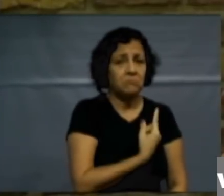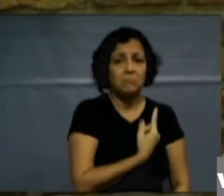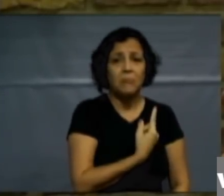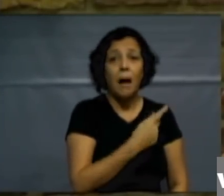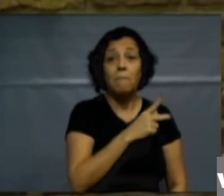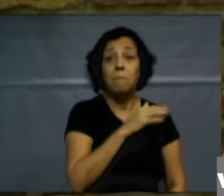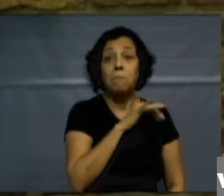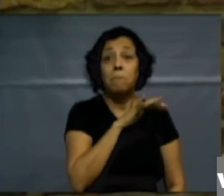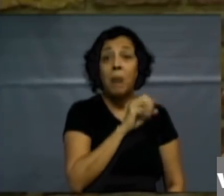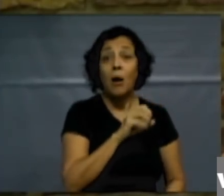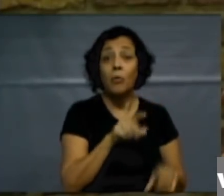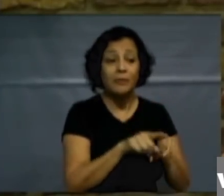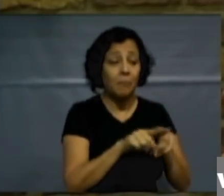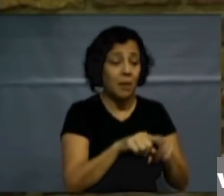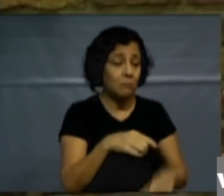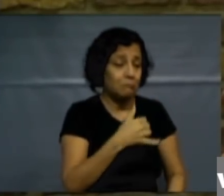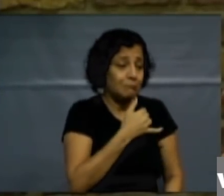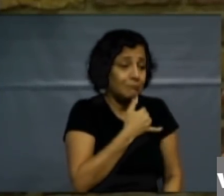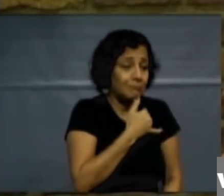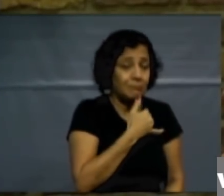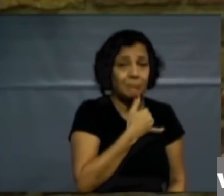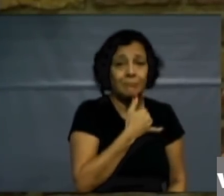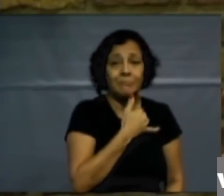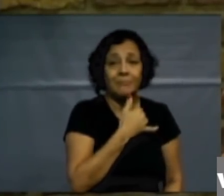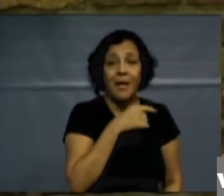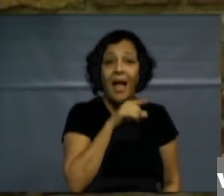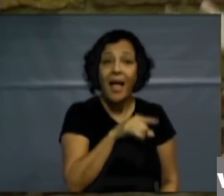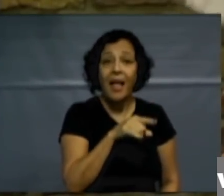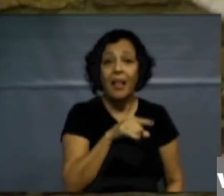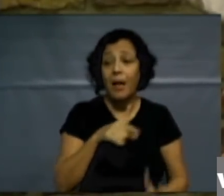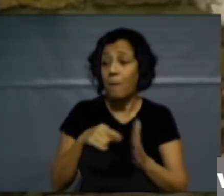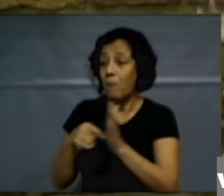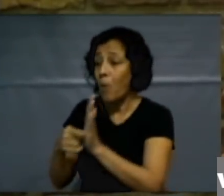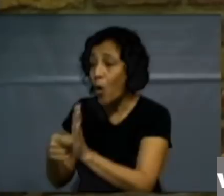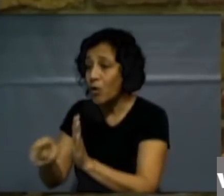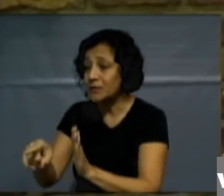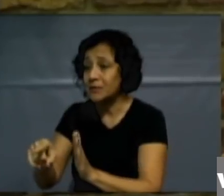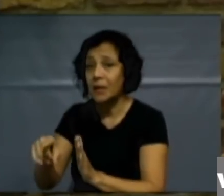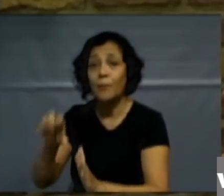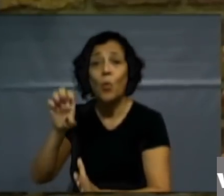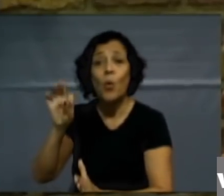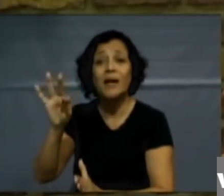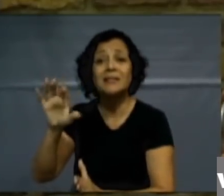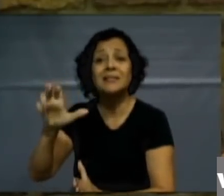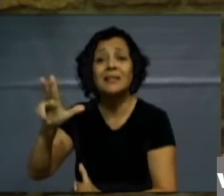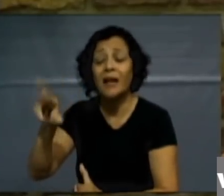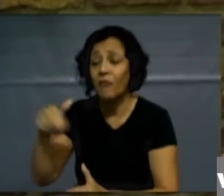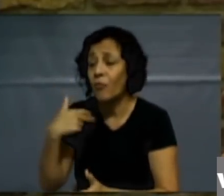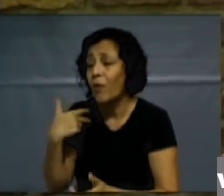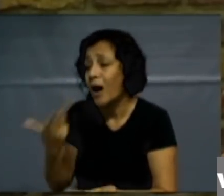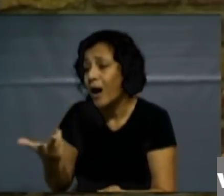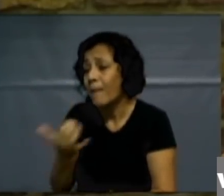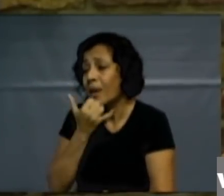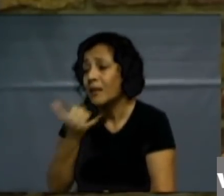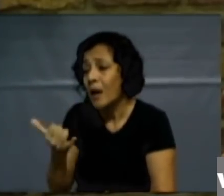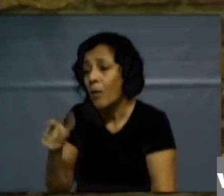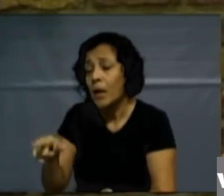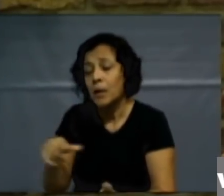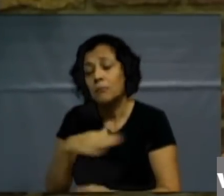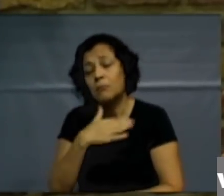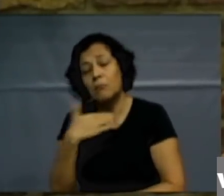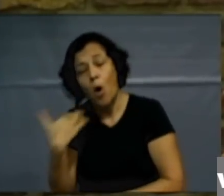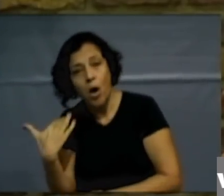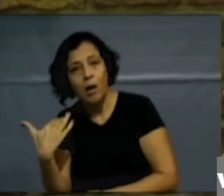desolado. E ela ainda consegue tecer algumas palavras com Estevão, mas Estevão, obviamente, vem ao desenlace, vem ter o processo da